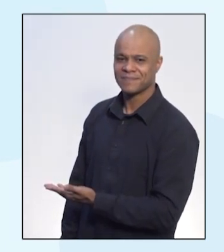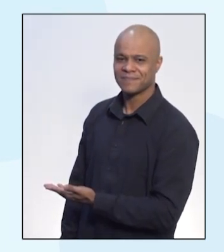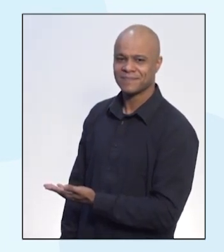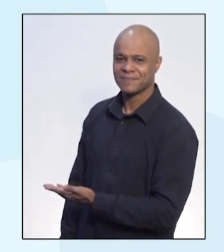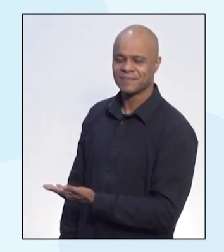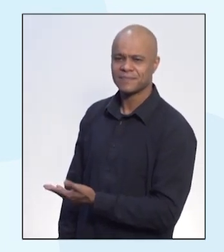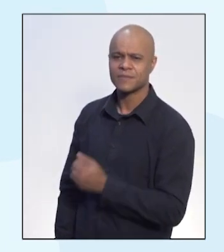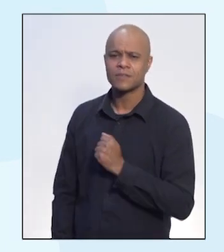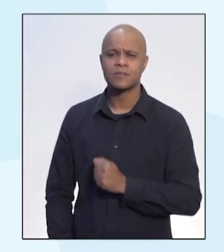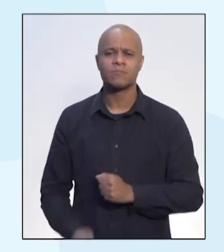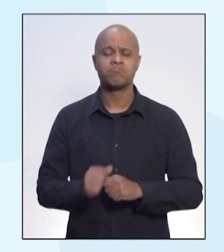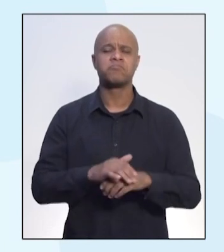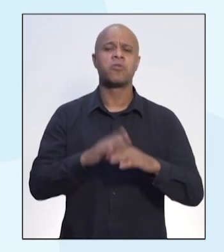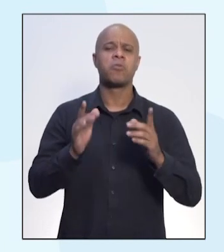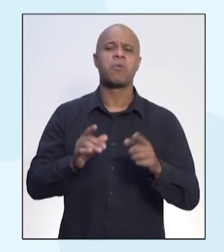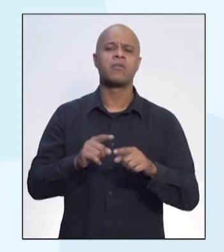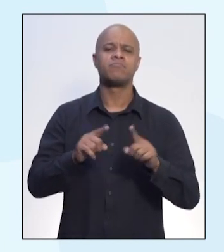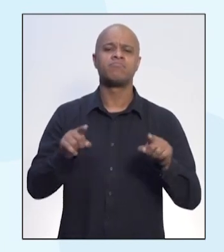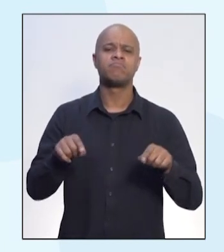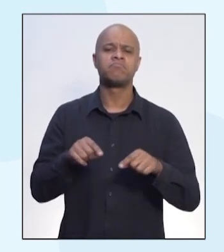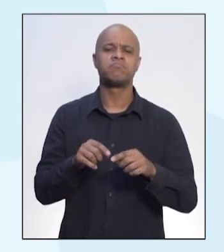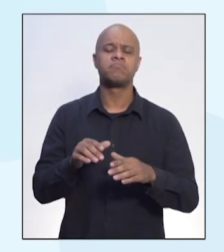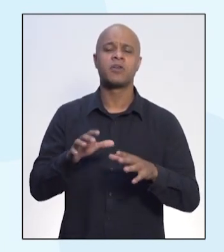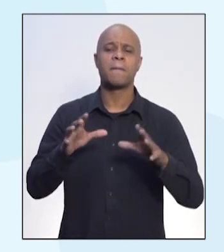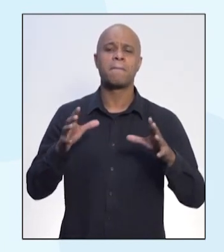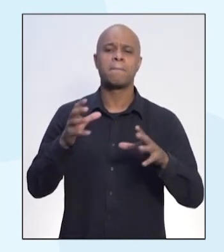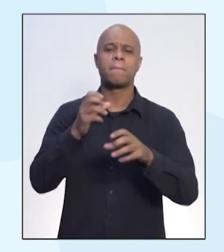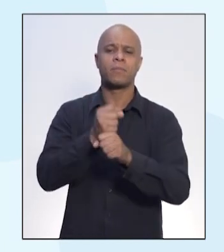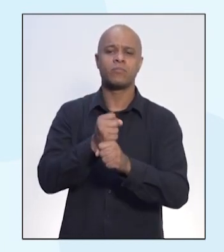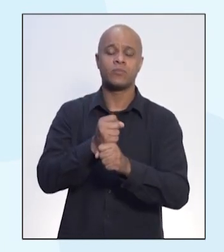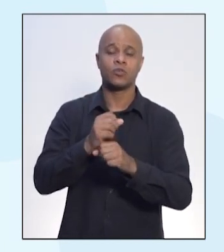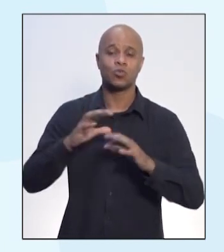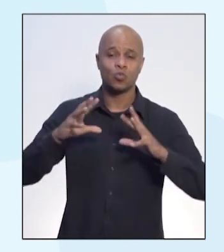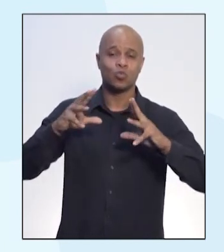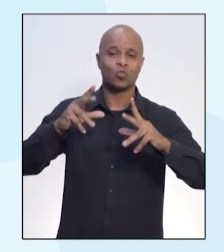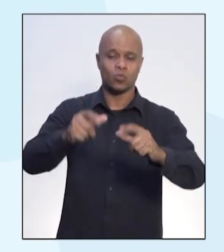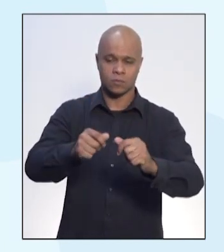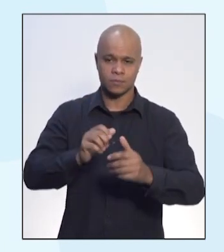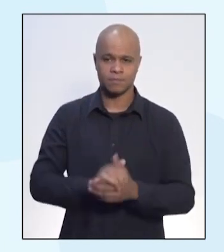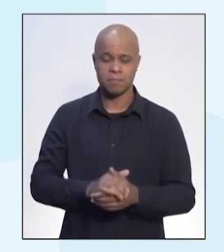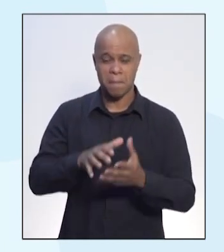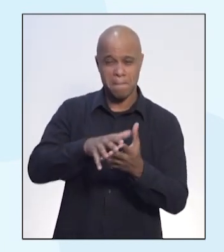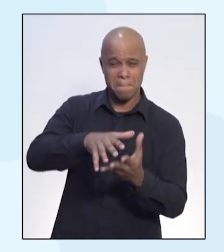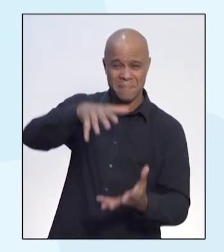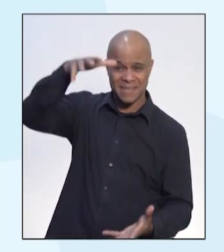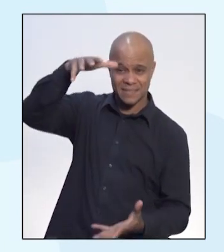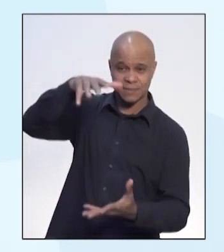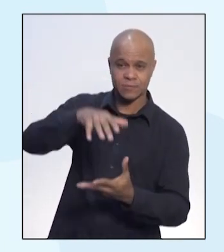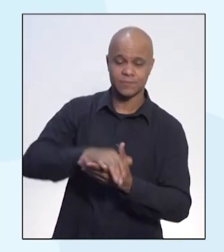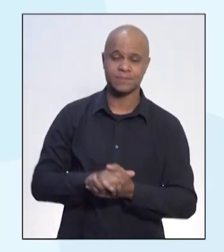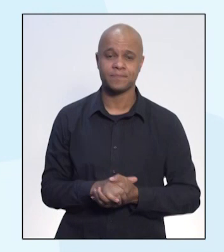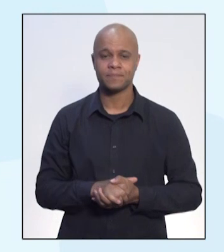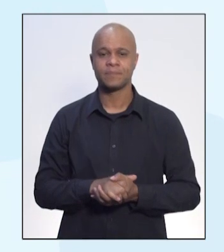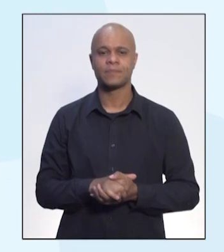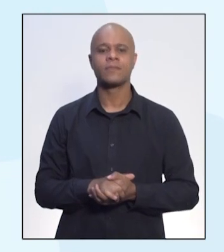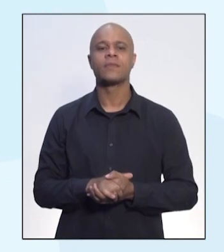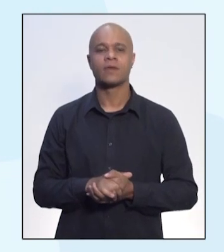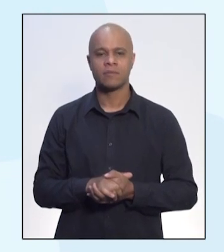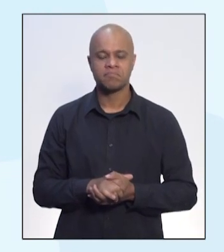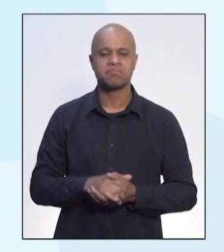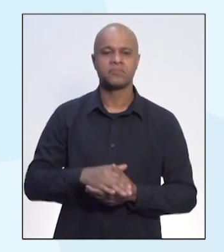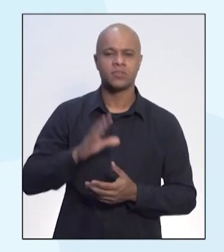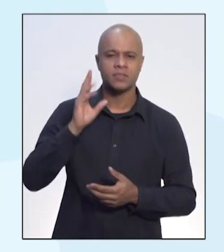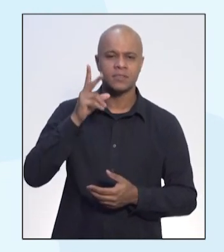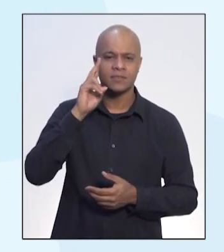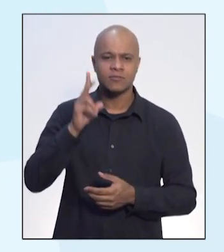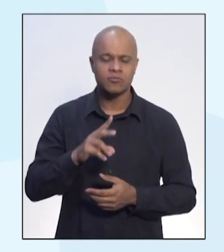área máxima. Então, você tem a mesma situação, o terreno, que é o jardim, que tem dimensões x, y e x, que tem 60